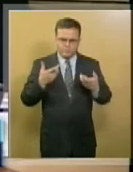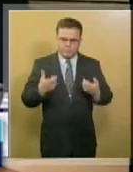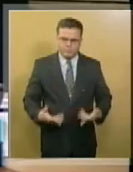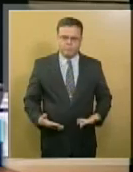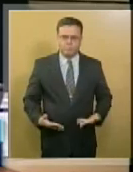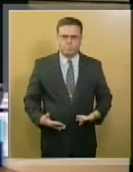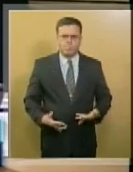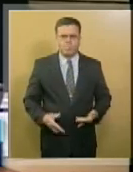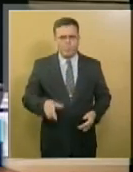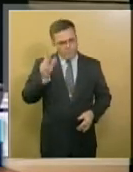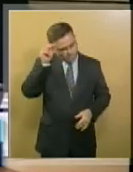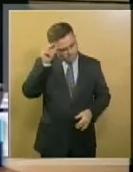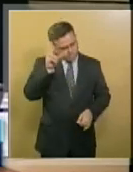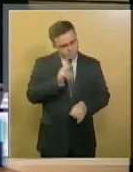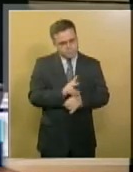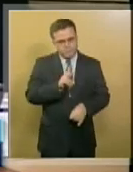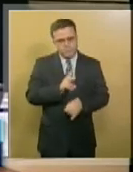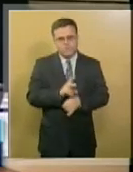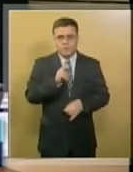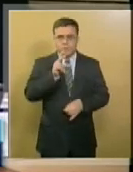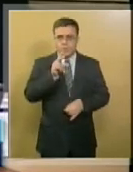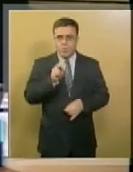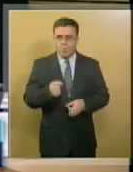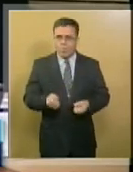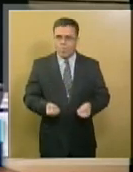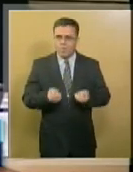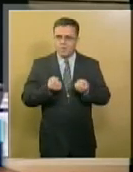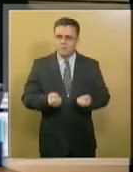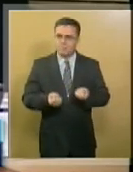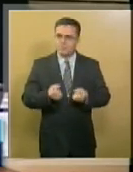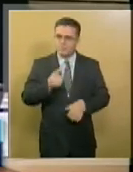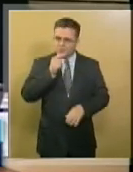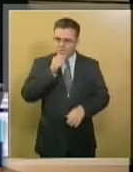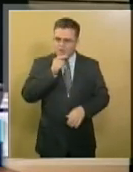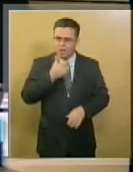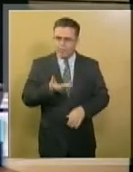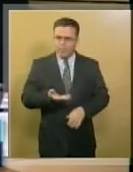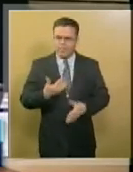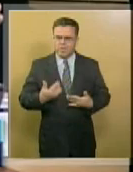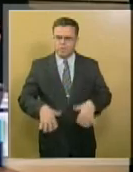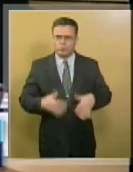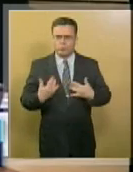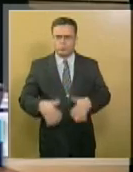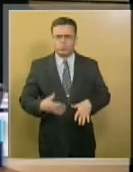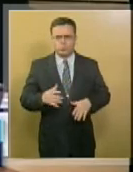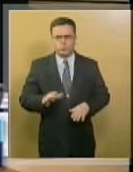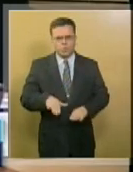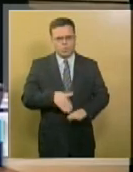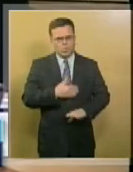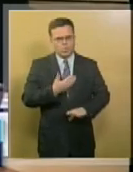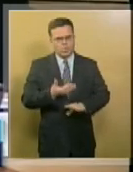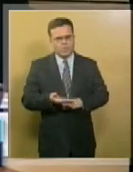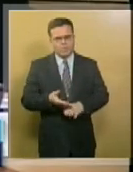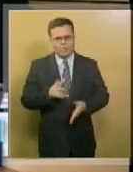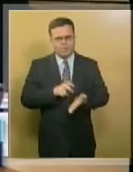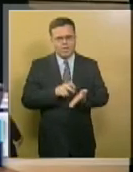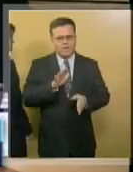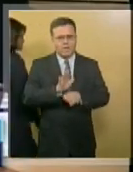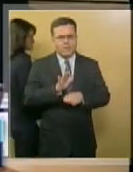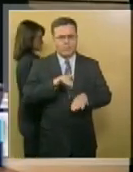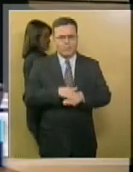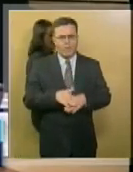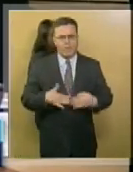um cavalo, precisa de 50 litros de água por dia, logicamente, para ter uma vida normal.